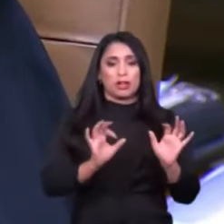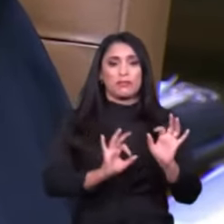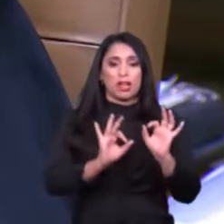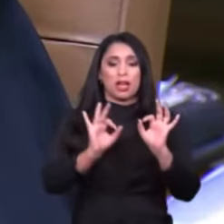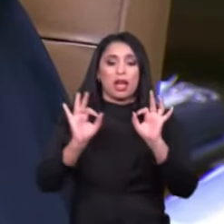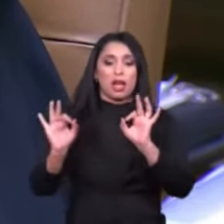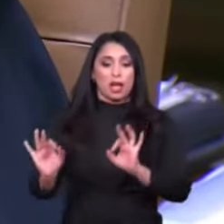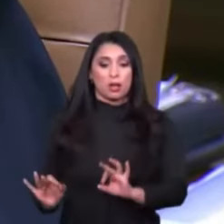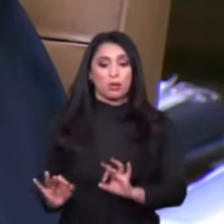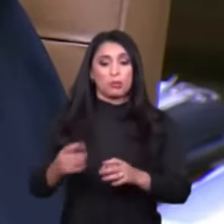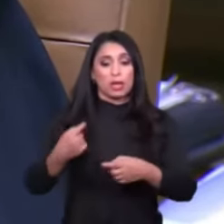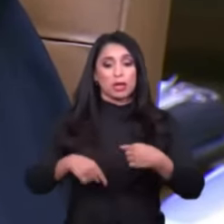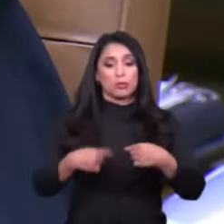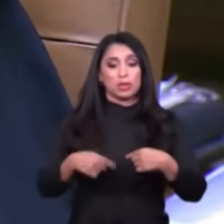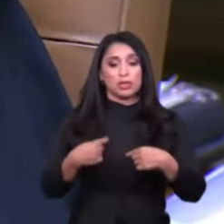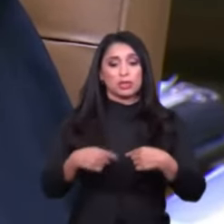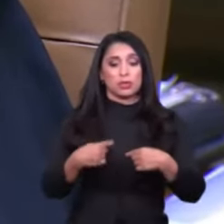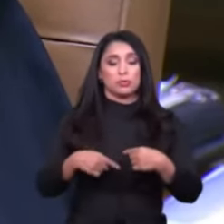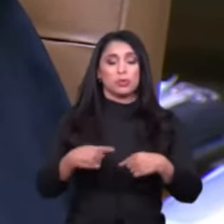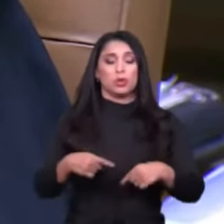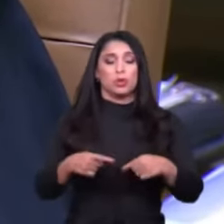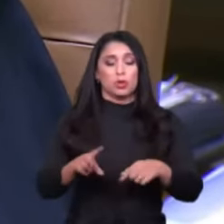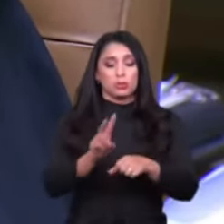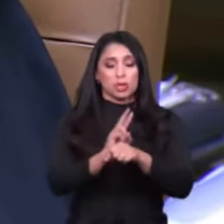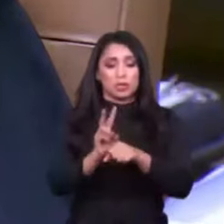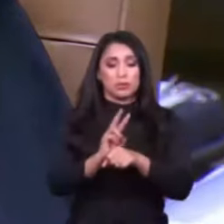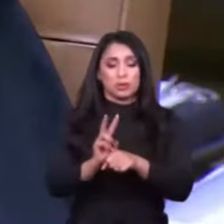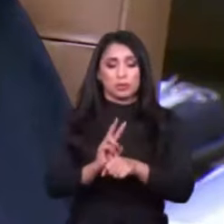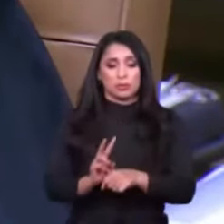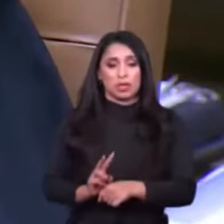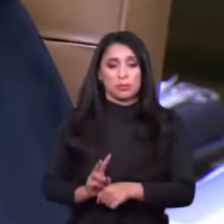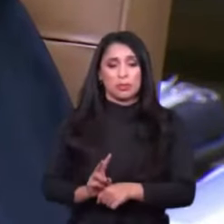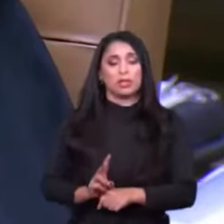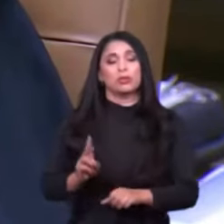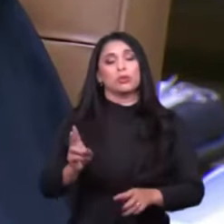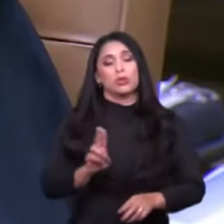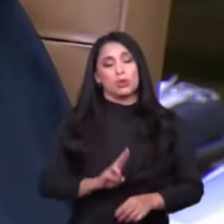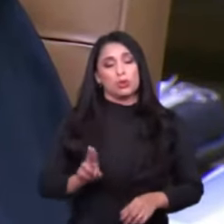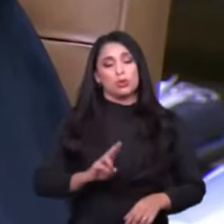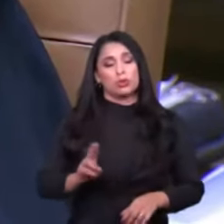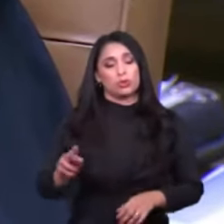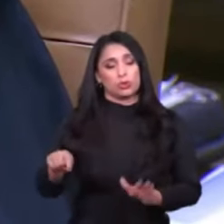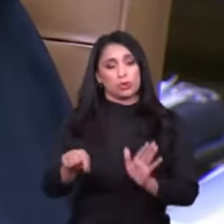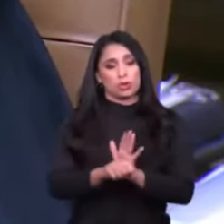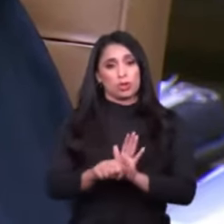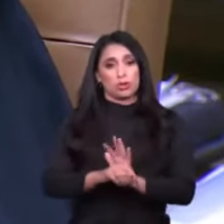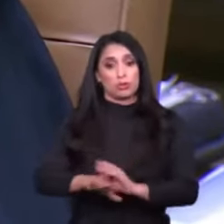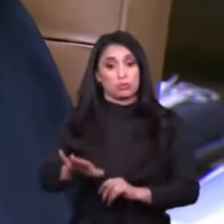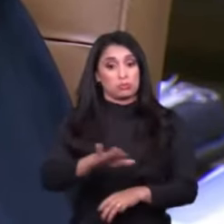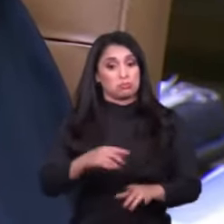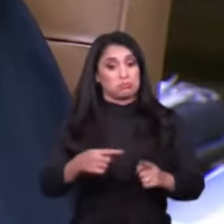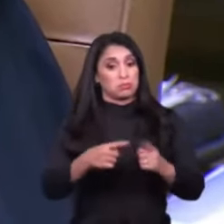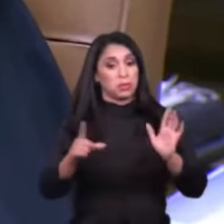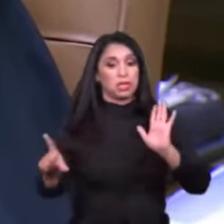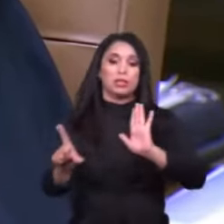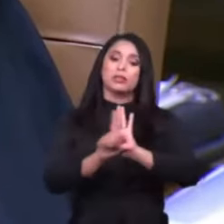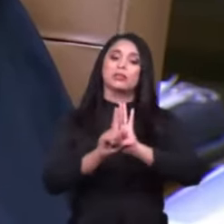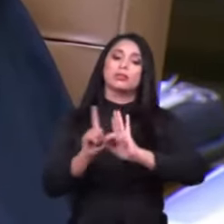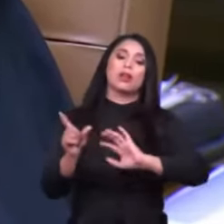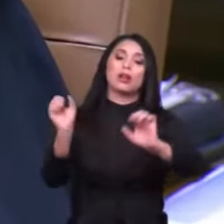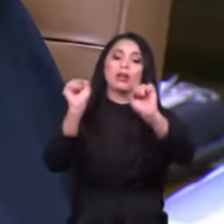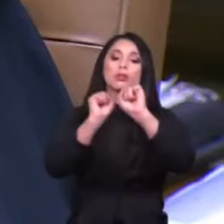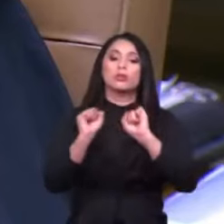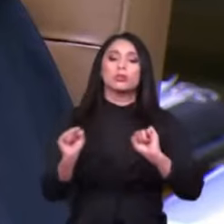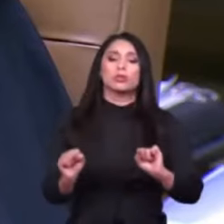desenvolvimento da política pública de monitoramento do consumo de drogas. Em outras palavras, tudo se passa no campo da licitude. Já no sistema